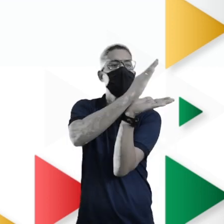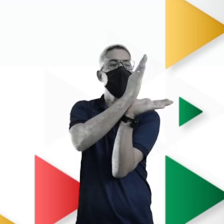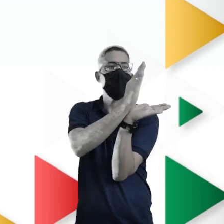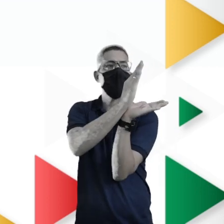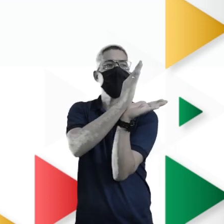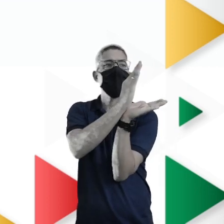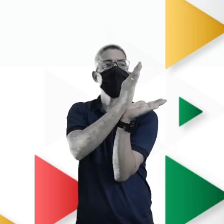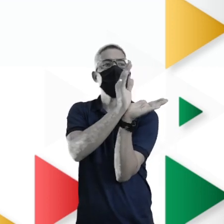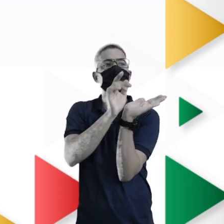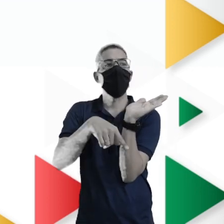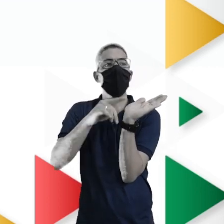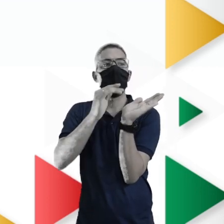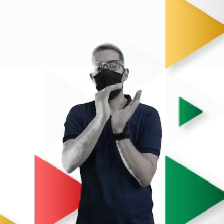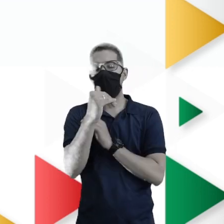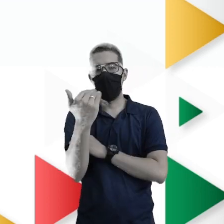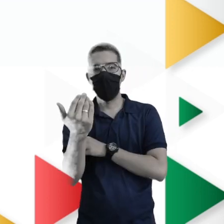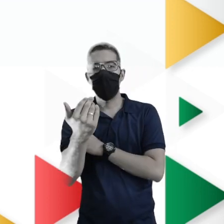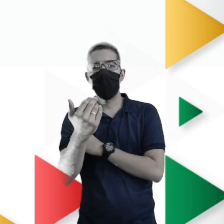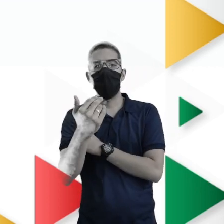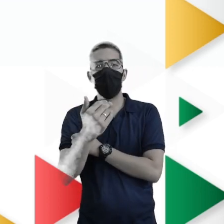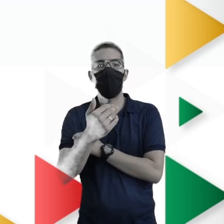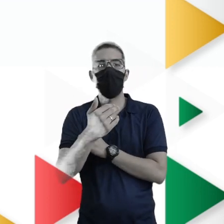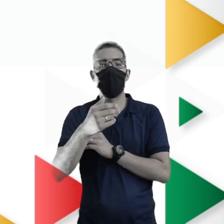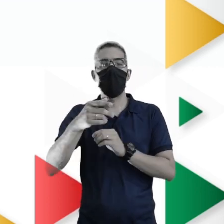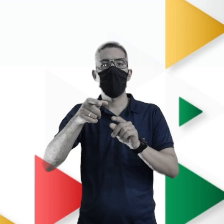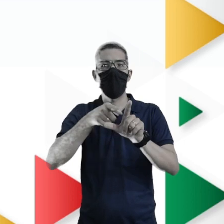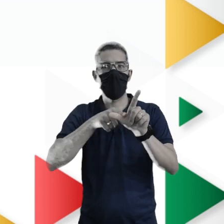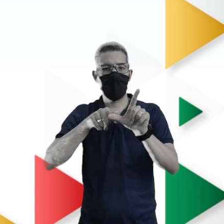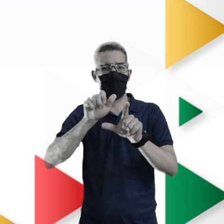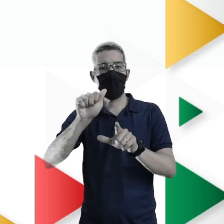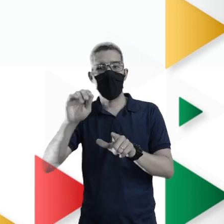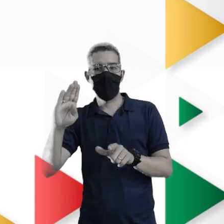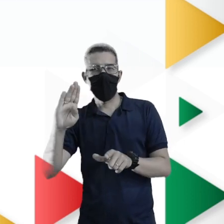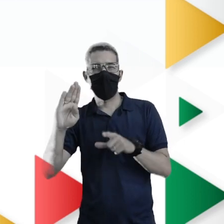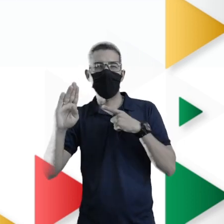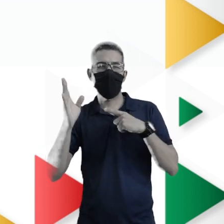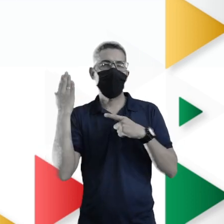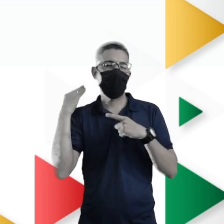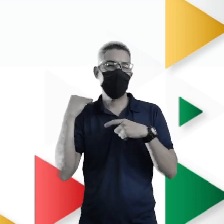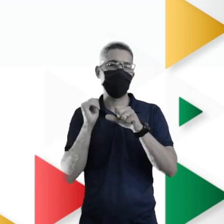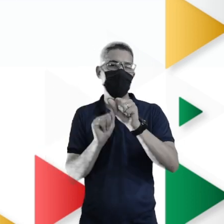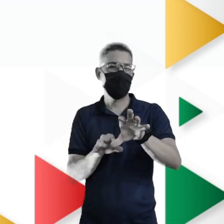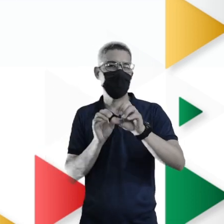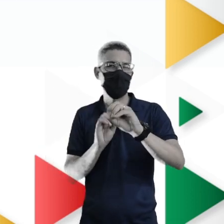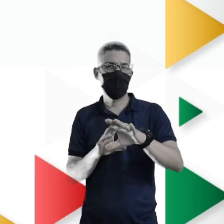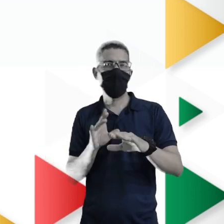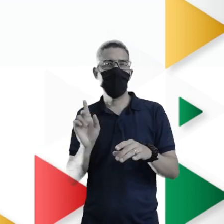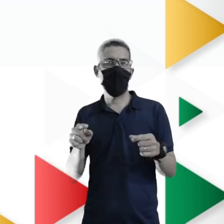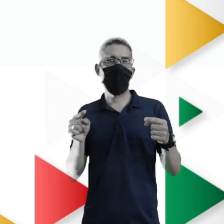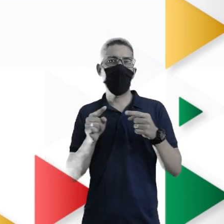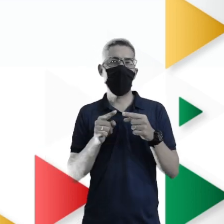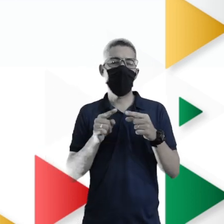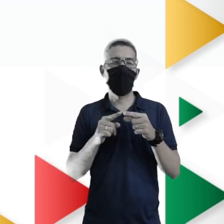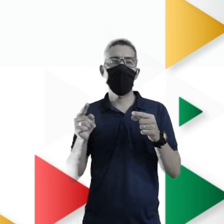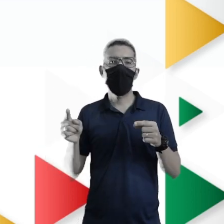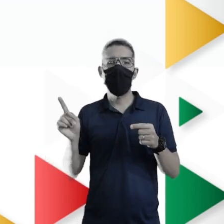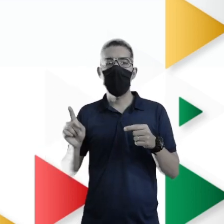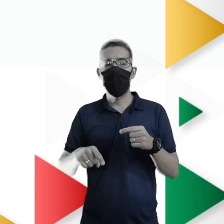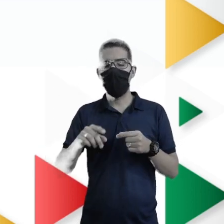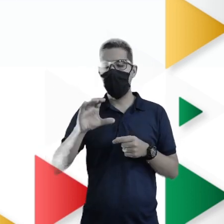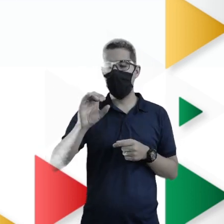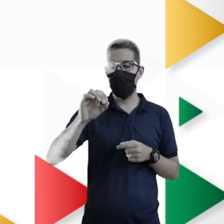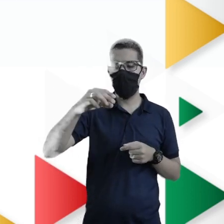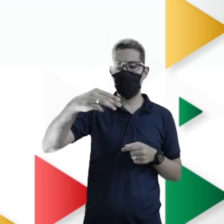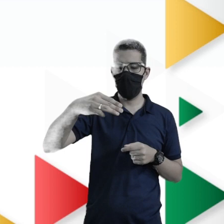ao ângulo AB, tá vendo? Ó? Ou seja, é aquela coisa que a gente ensinava há muito tempo atrás, complemento,